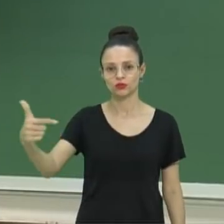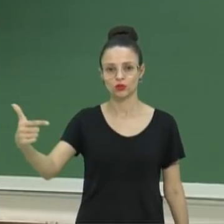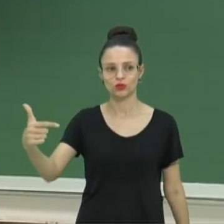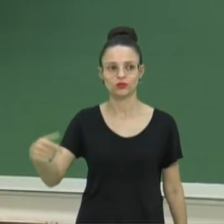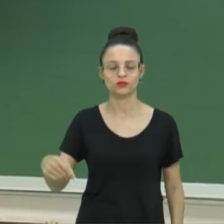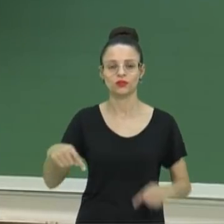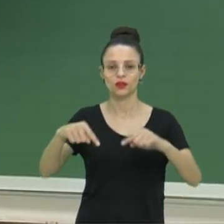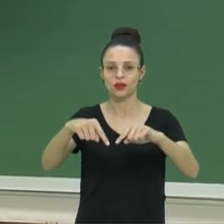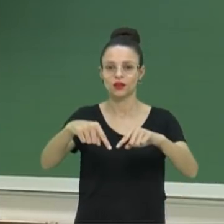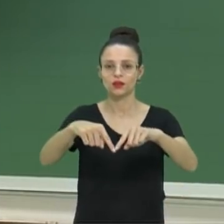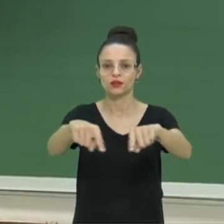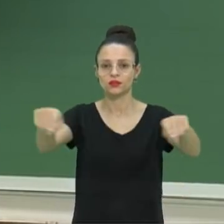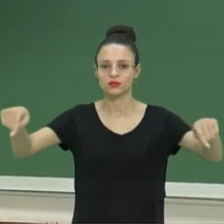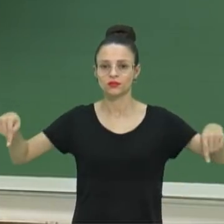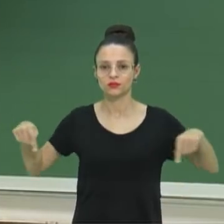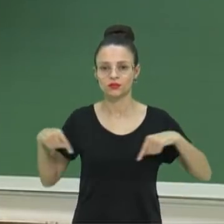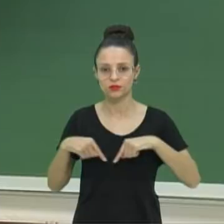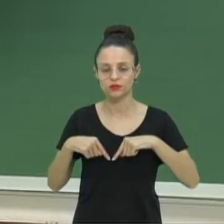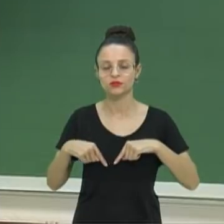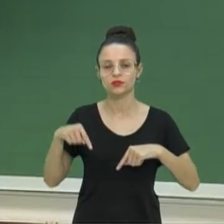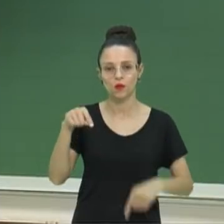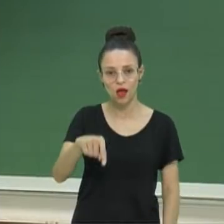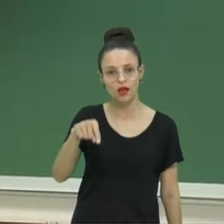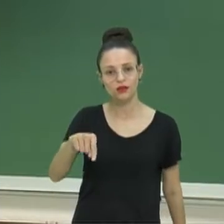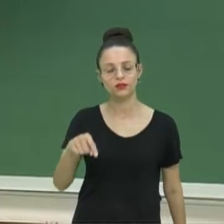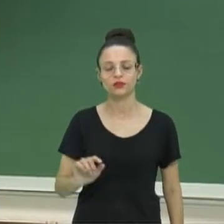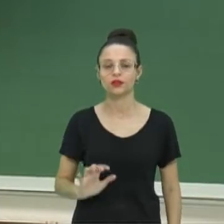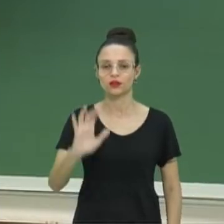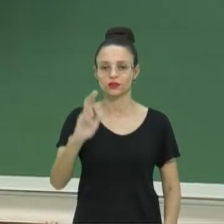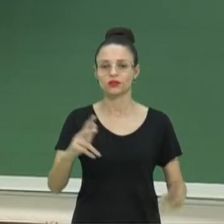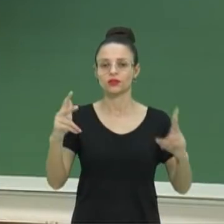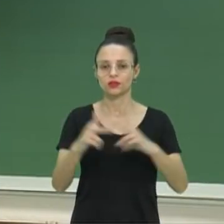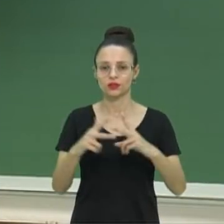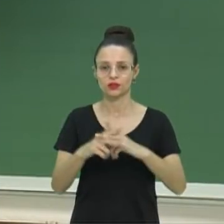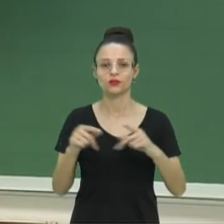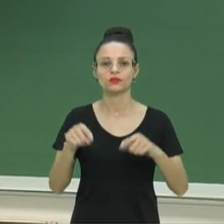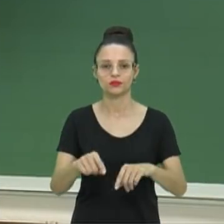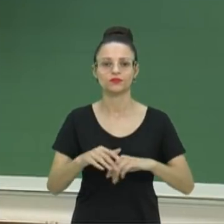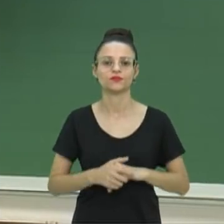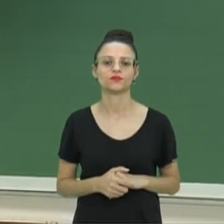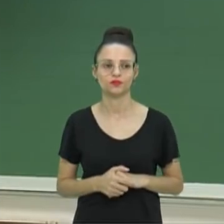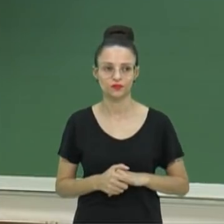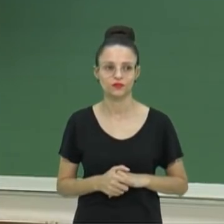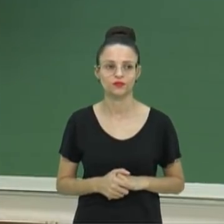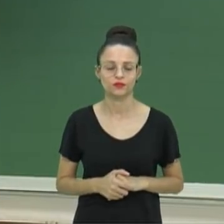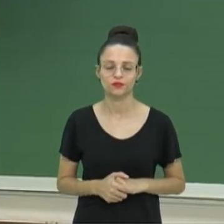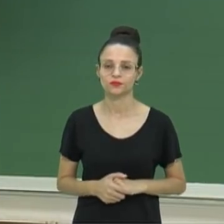meio um círculo, que vai estar onde vai acontecer, que é onde acontece a área de combate, né? Então está